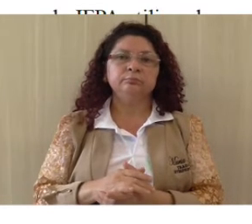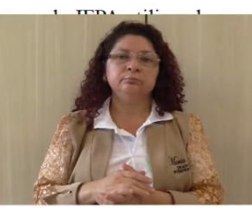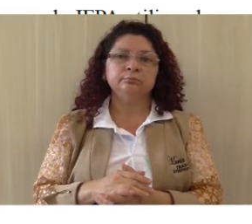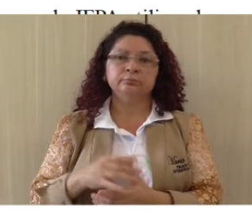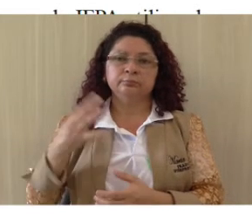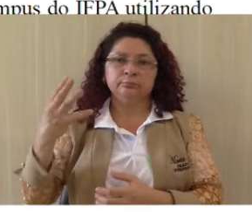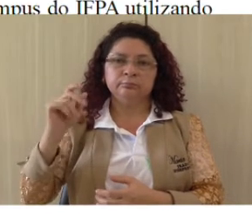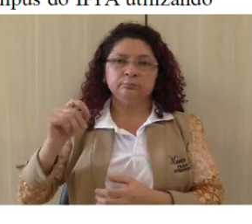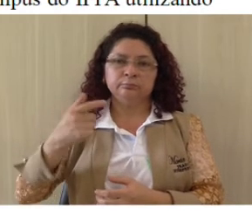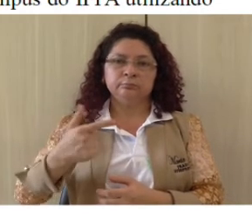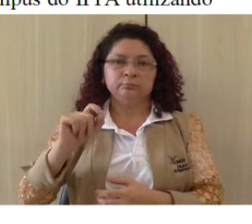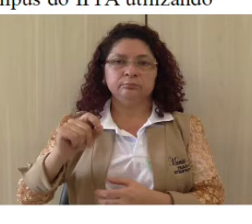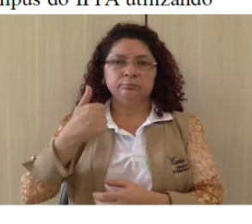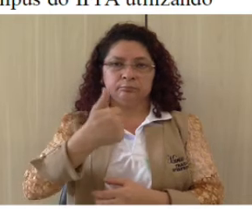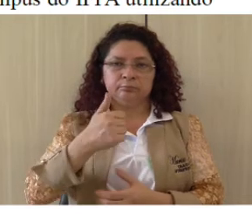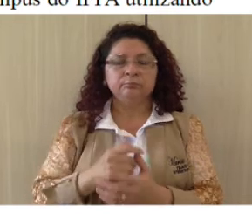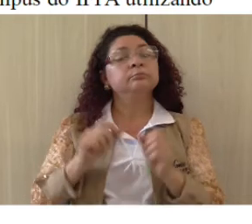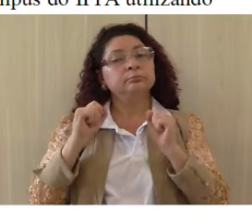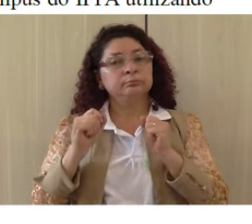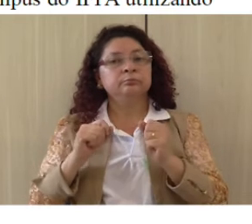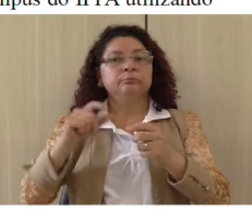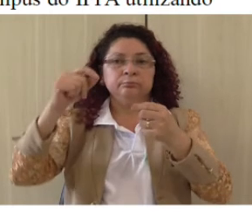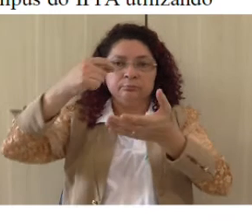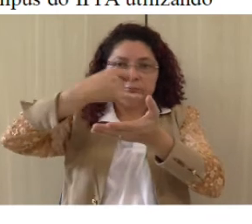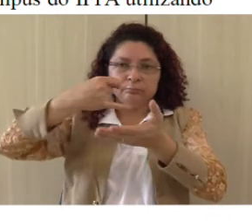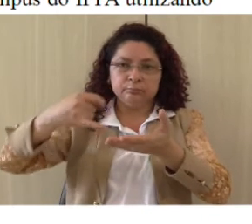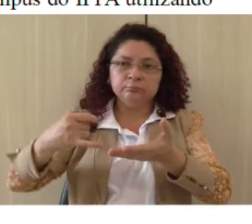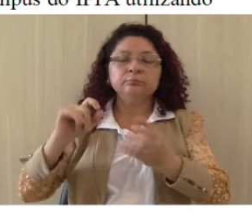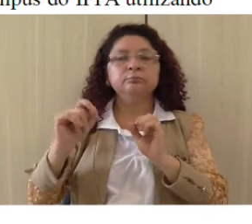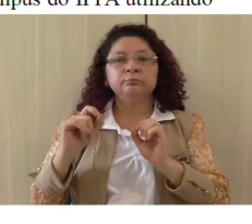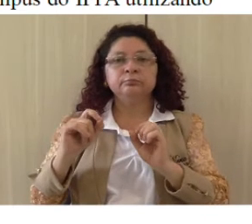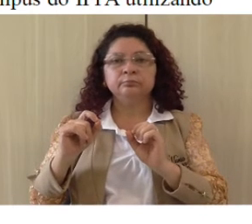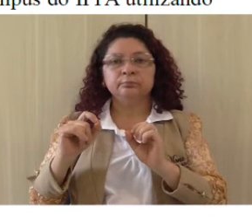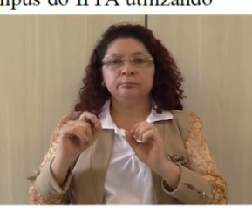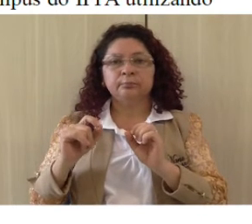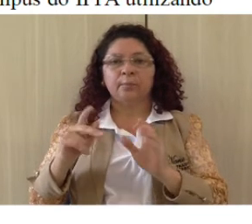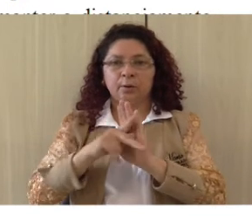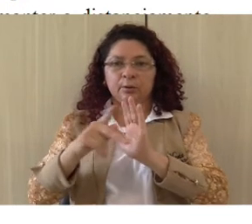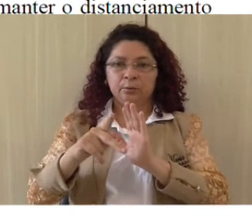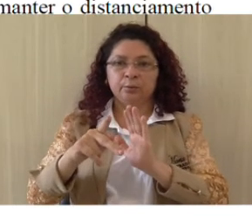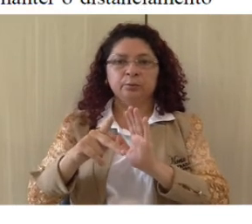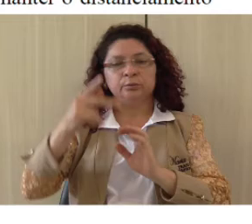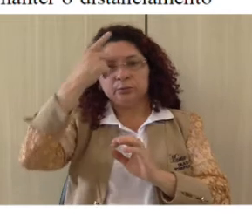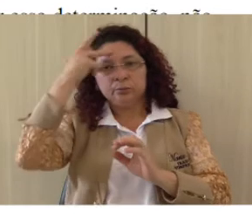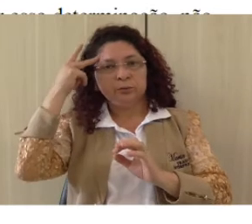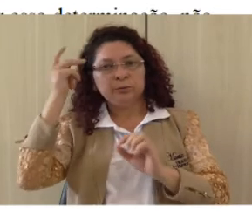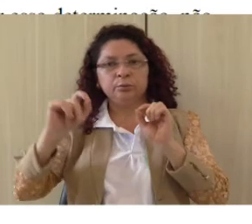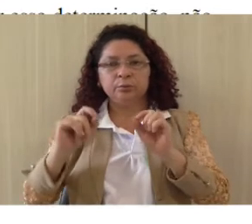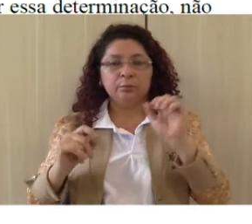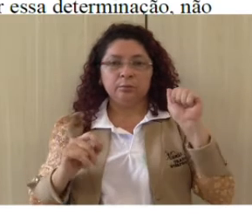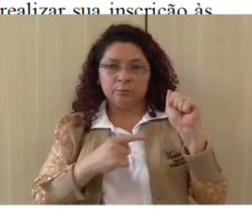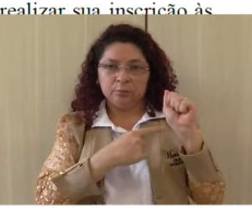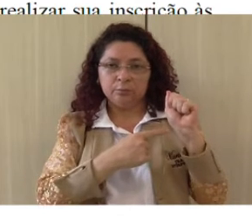Item 4.2.1. Poderá realizar o procedimento de inscrição pelo candidato ou pela candidata